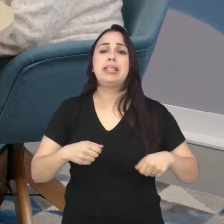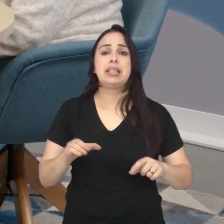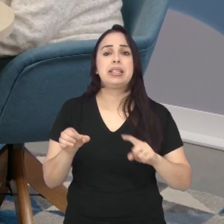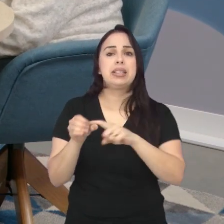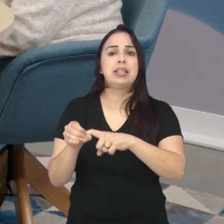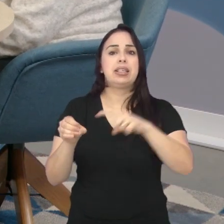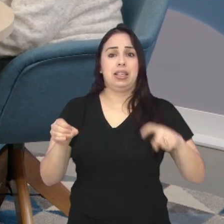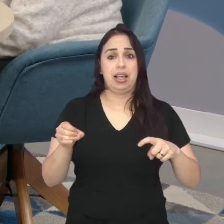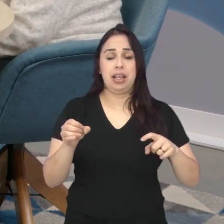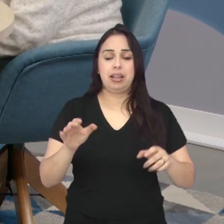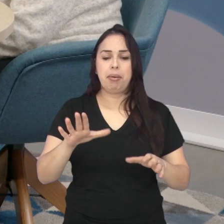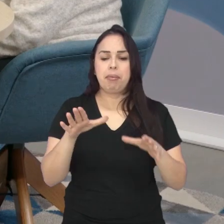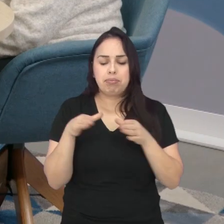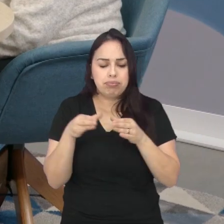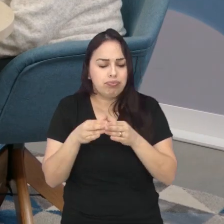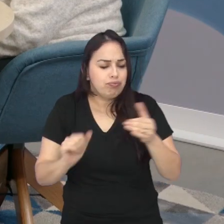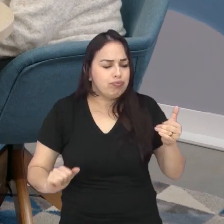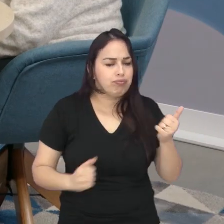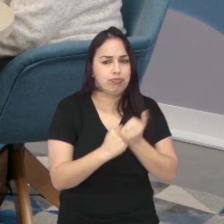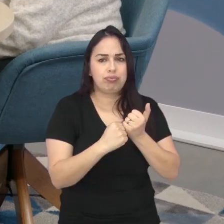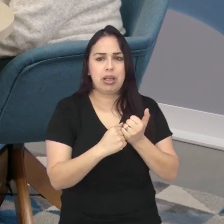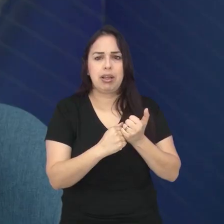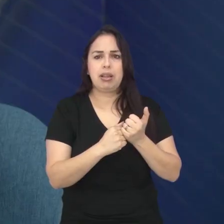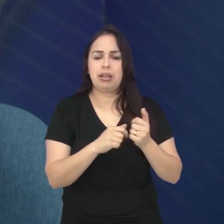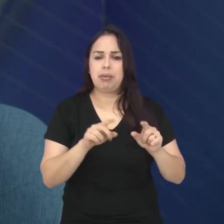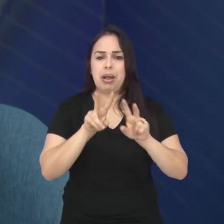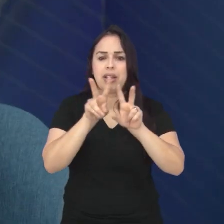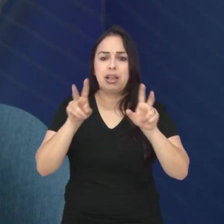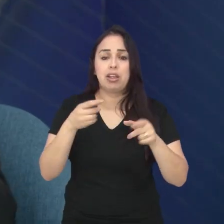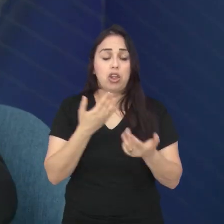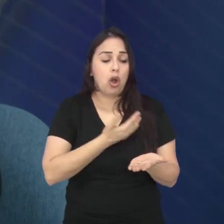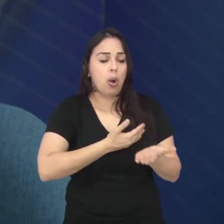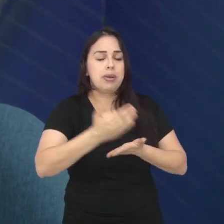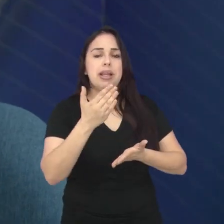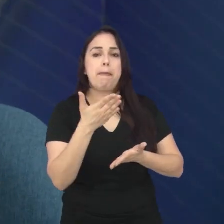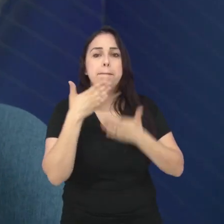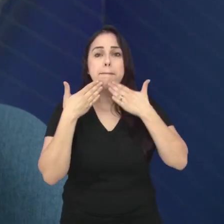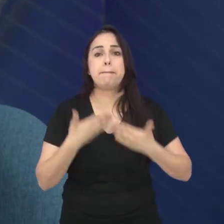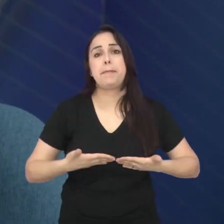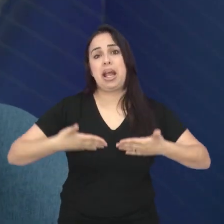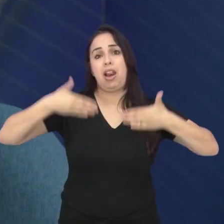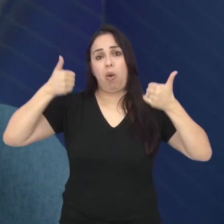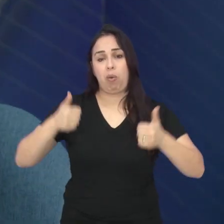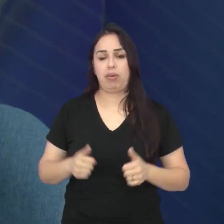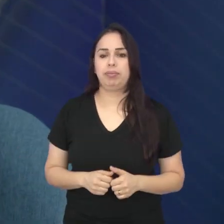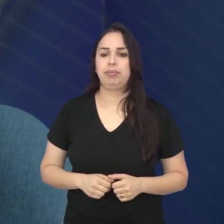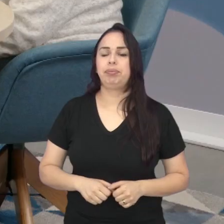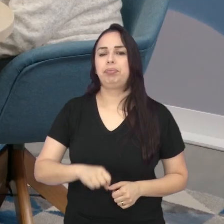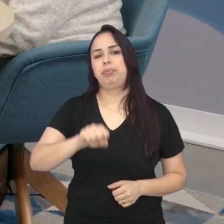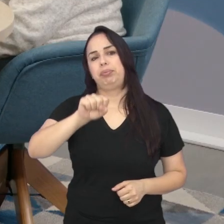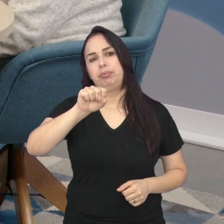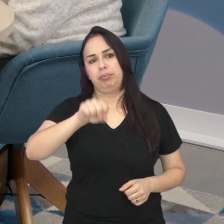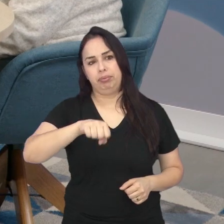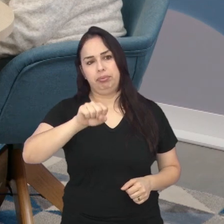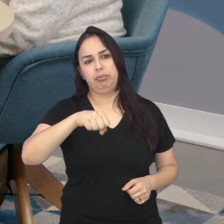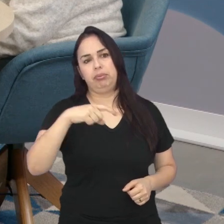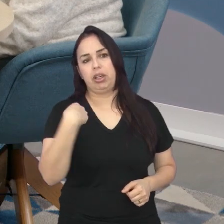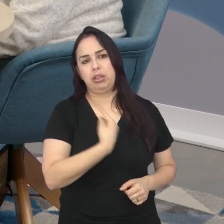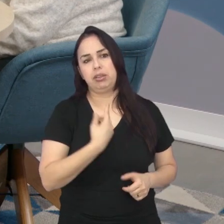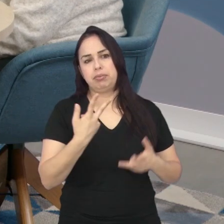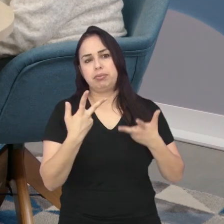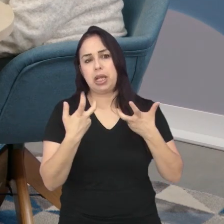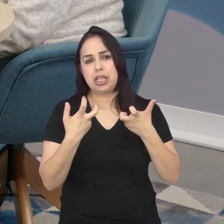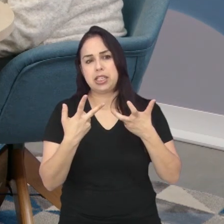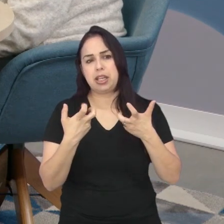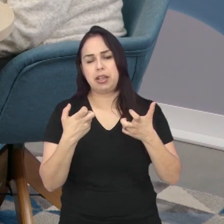Precisa ser uma rede integrada mesmo para tratar desse tema, para a gente começar a melhorar essa situação. Sim, com certeza. A gente